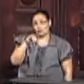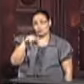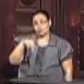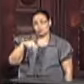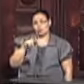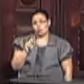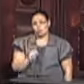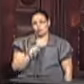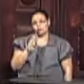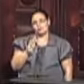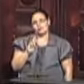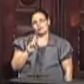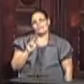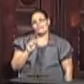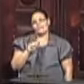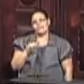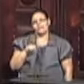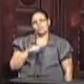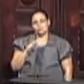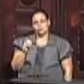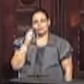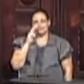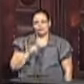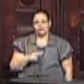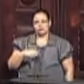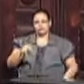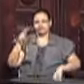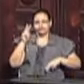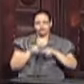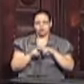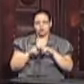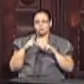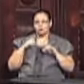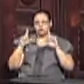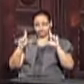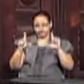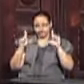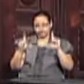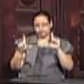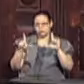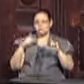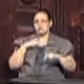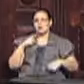no xadrez hoje, está aqui, ó, essa casa